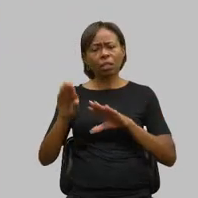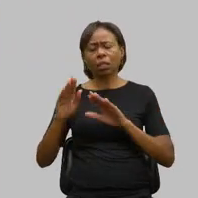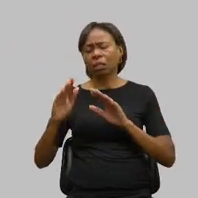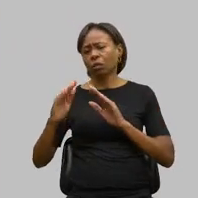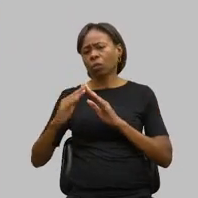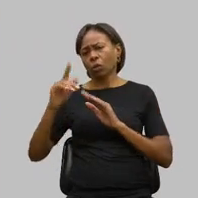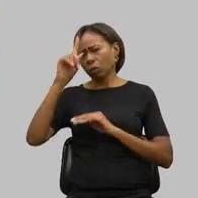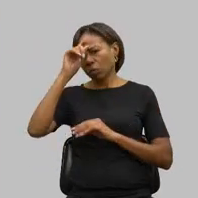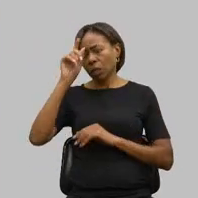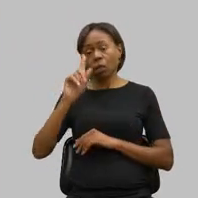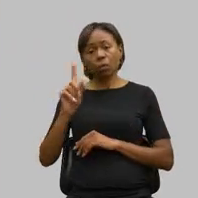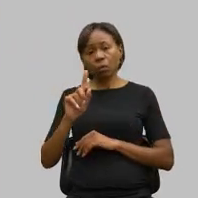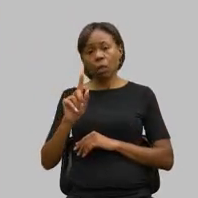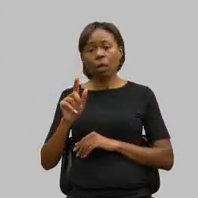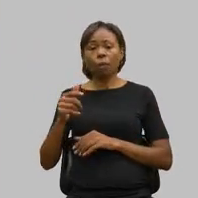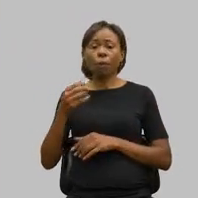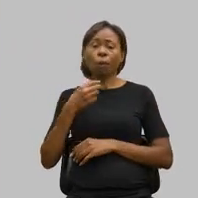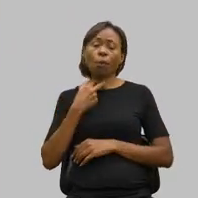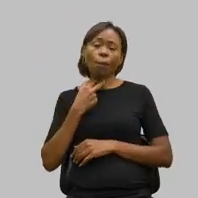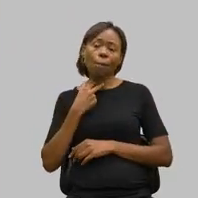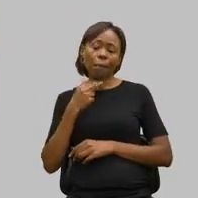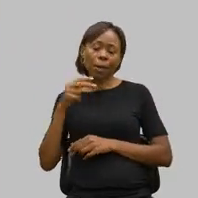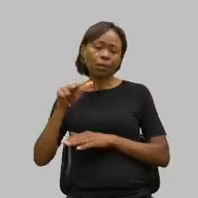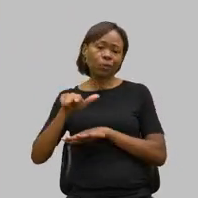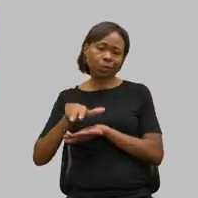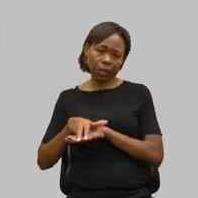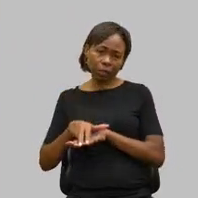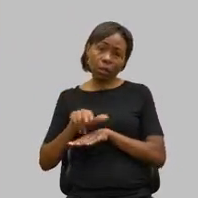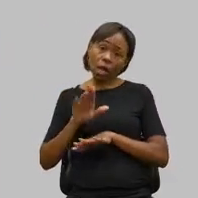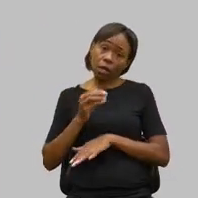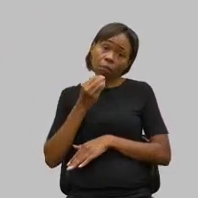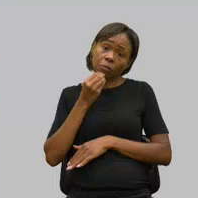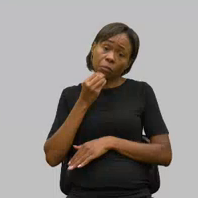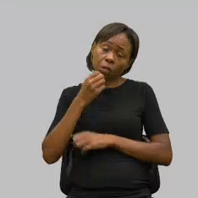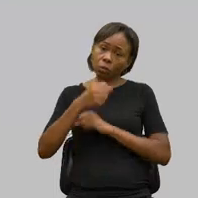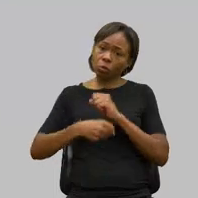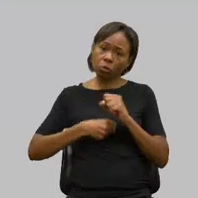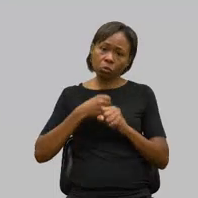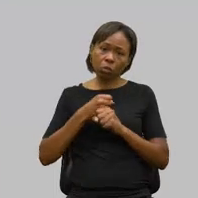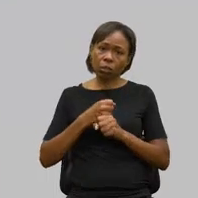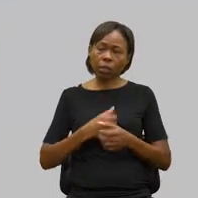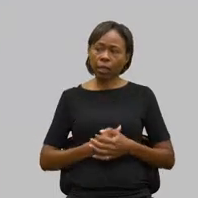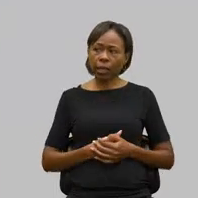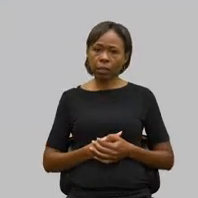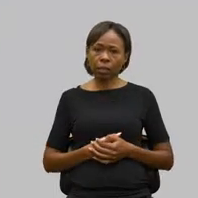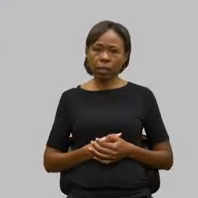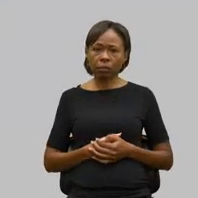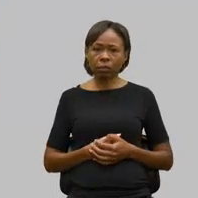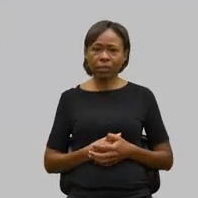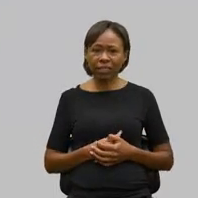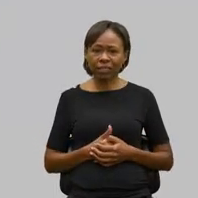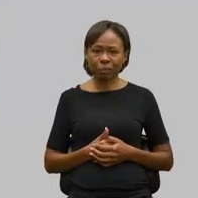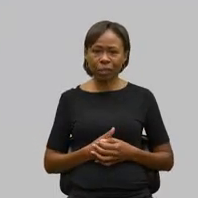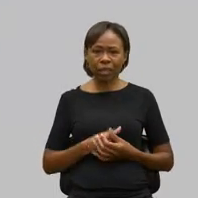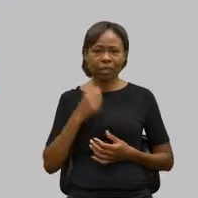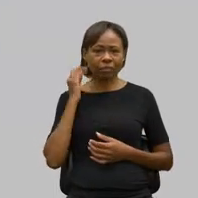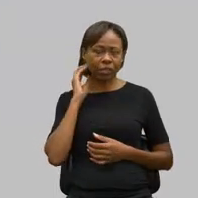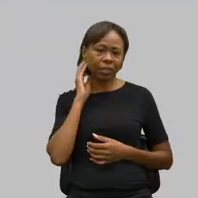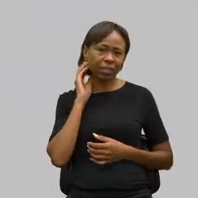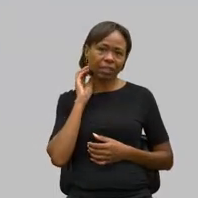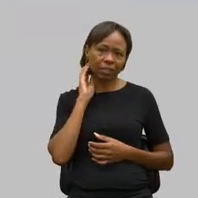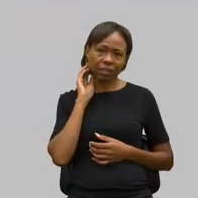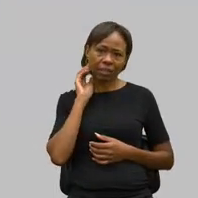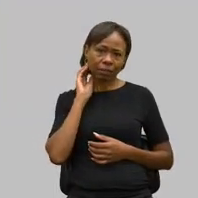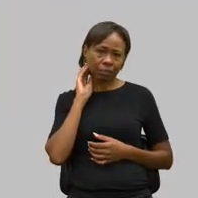a próxima expectativa que nós temos do Valora para os próximos anos. Obrigado pela pergunta. Obrigado. Com a palavra, o vice-presidente dessa